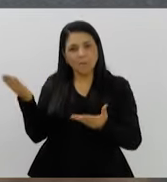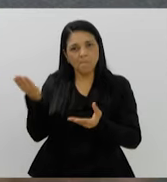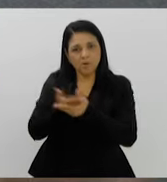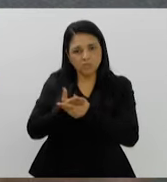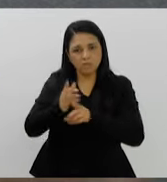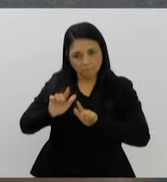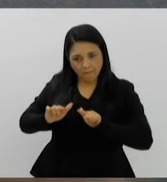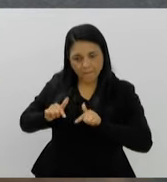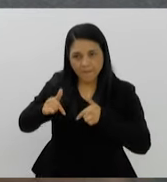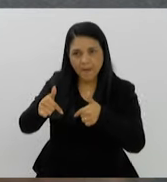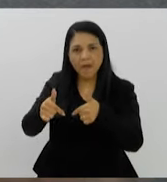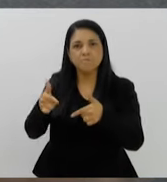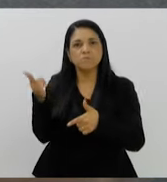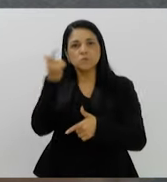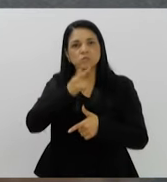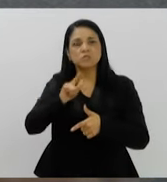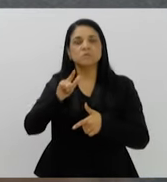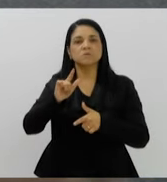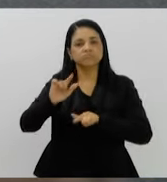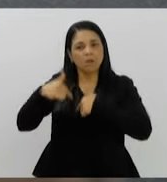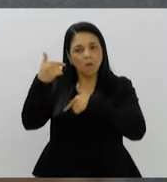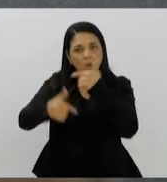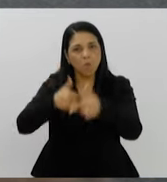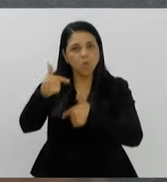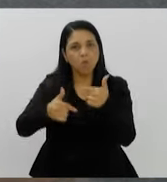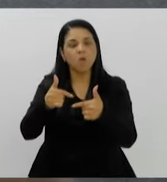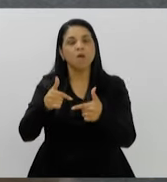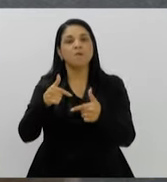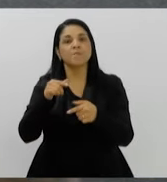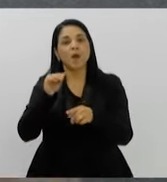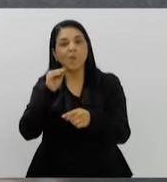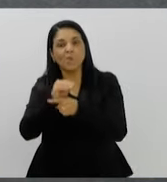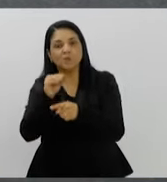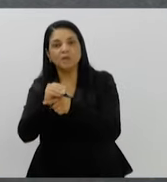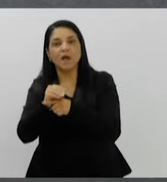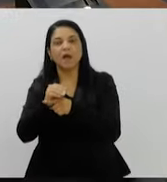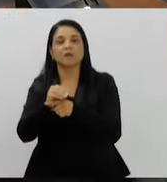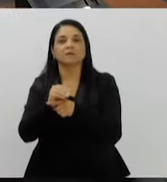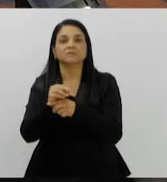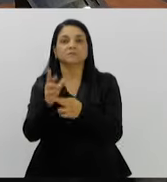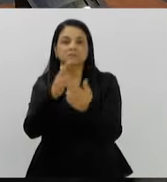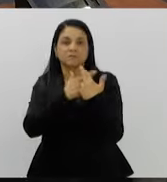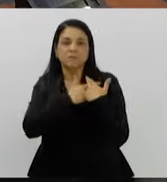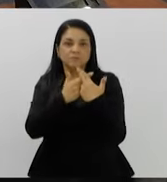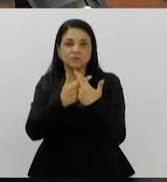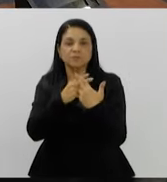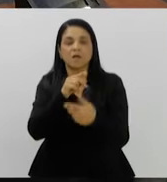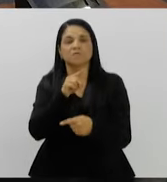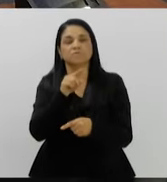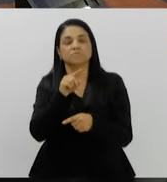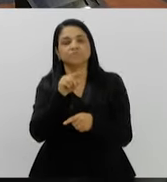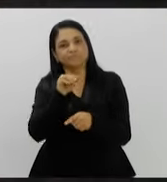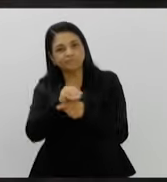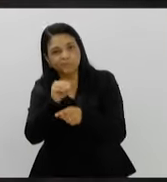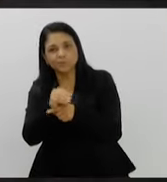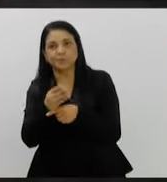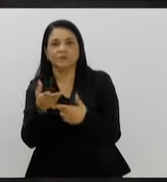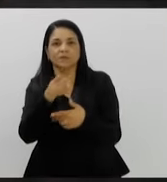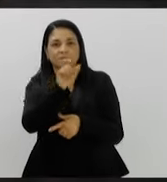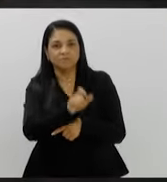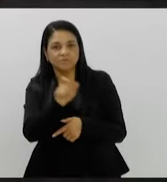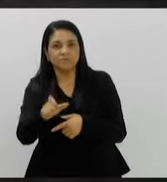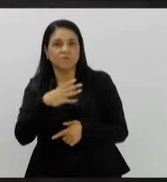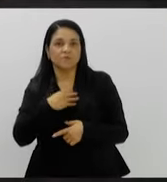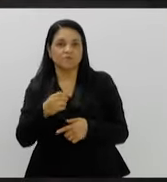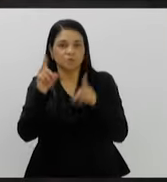aqui fazendo tudo que tiver ao nosso alcance para cuidar de quem cuida Obrigada Presidente Muito obrigado deputada